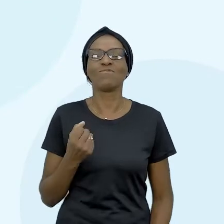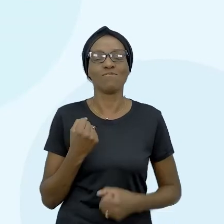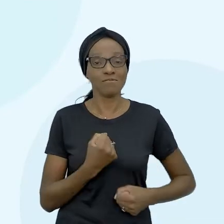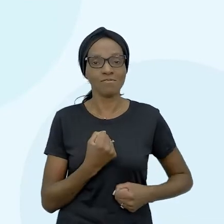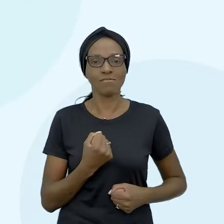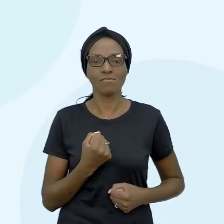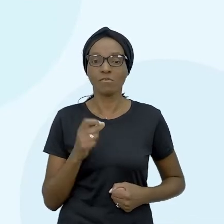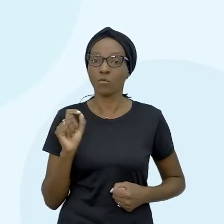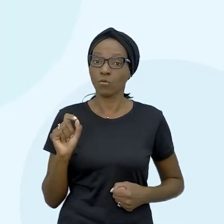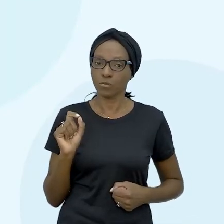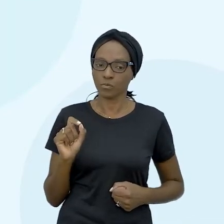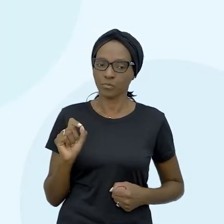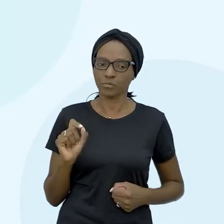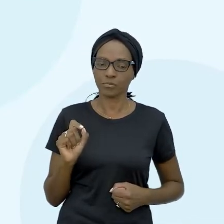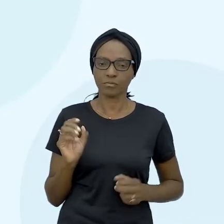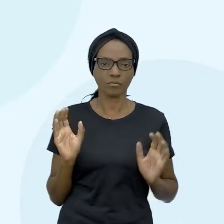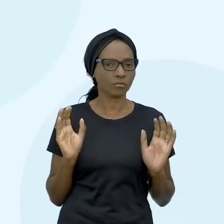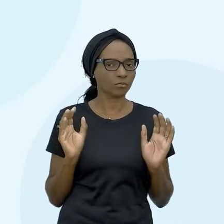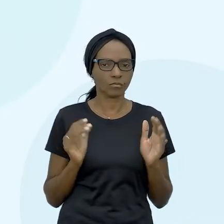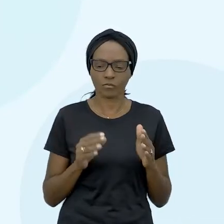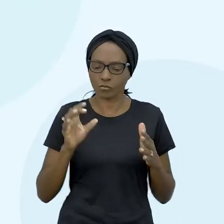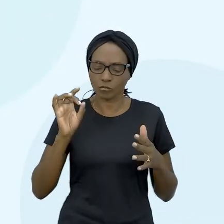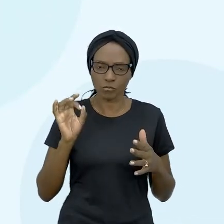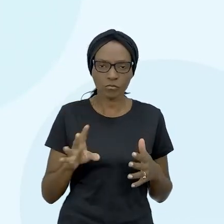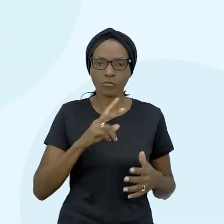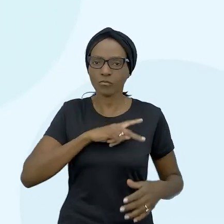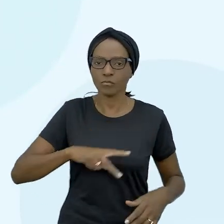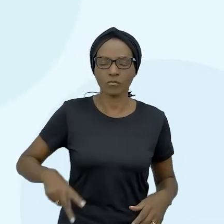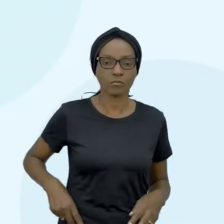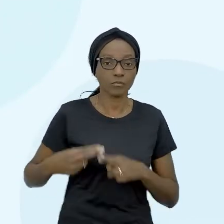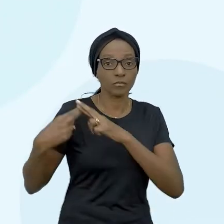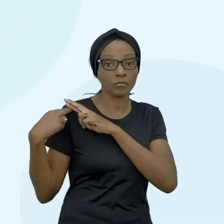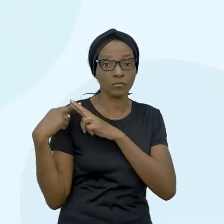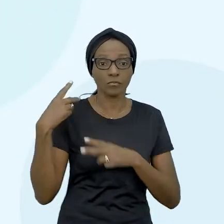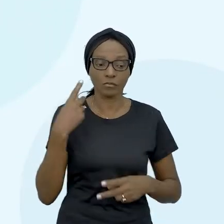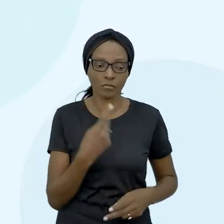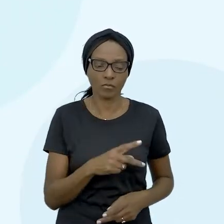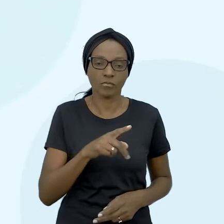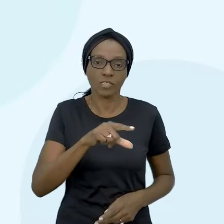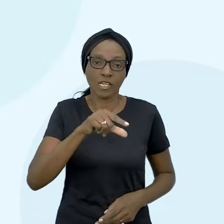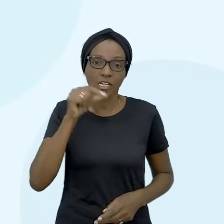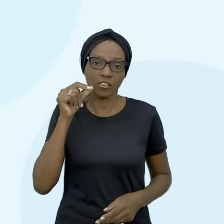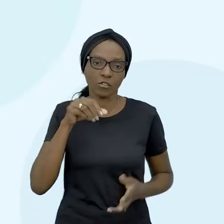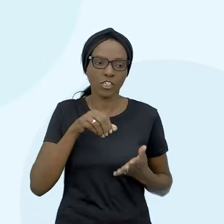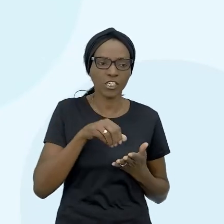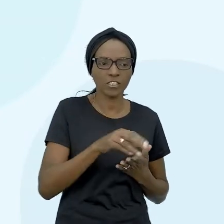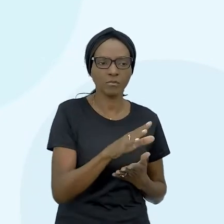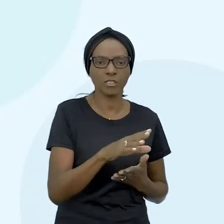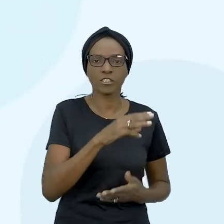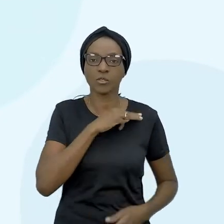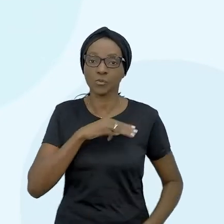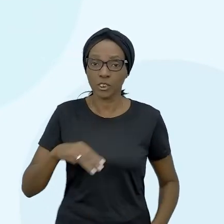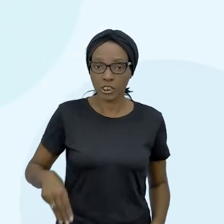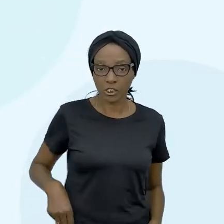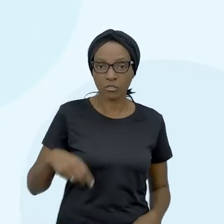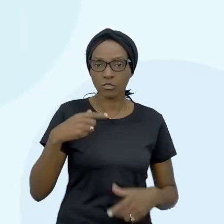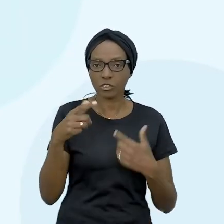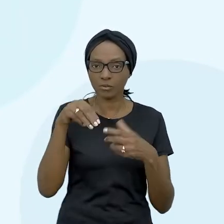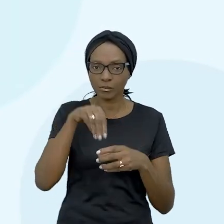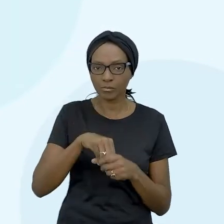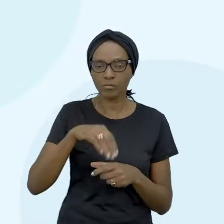são atribuições exclusivas do presidente, nomear e exonerar ministros de Estado,